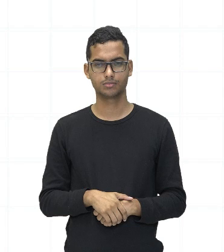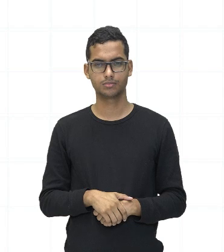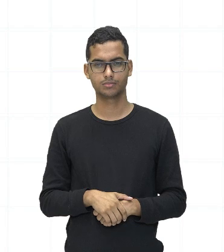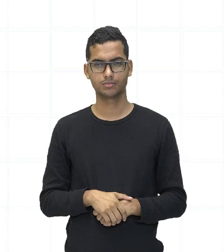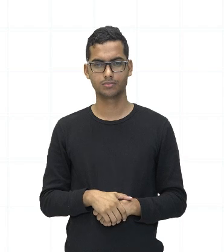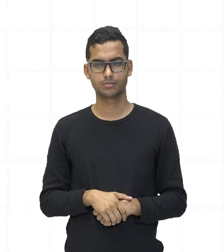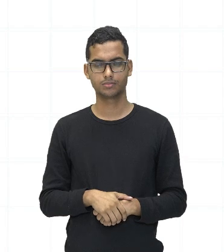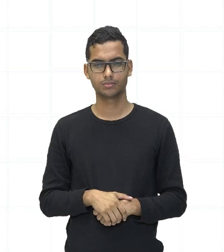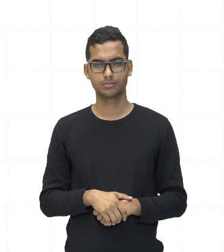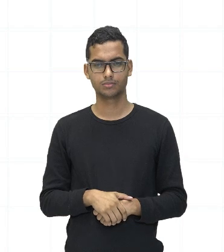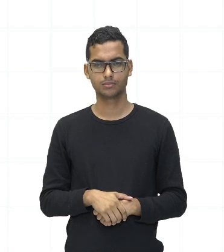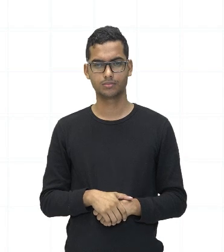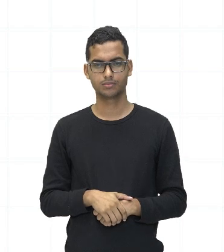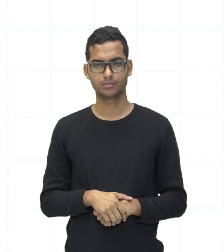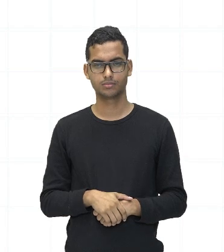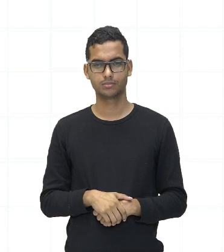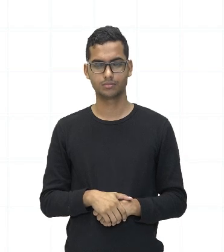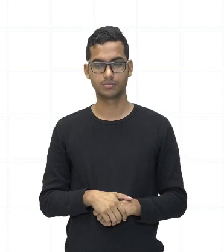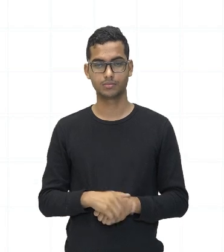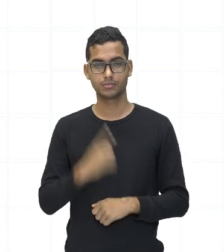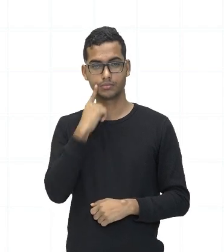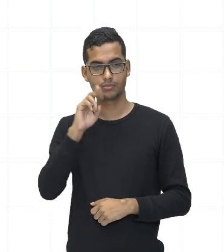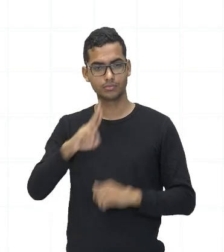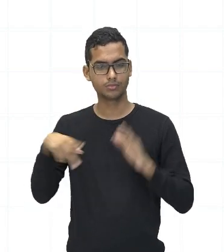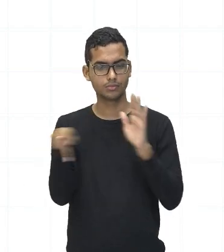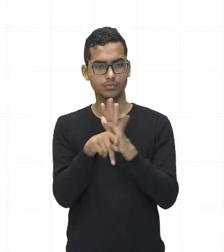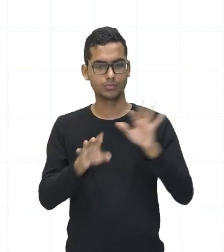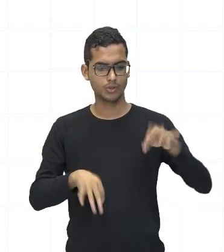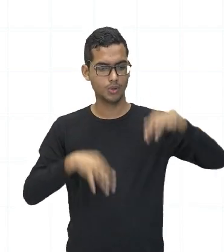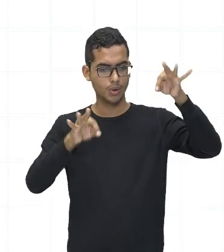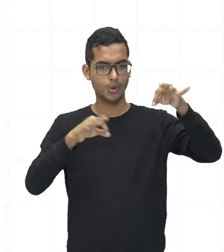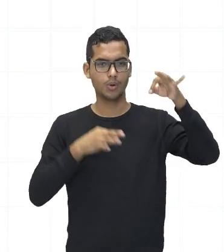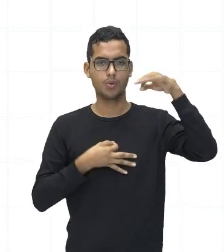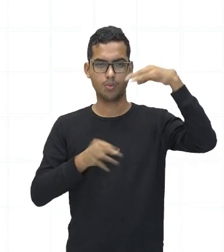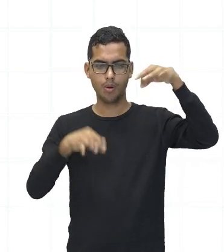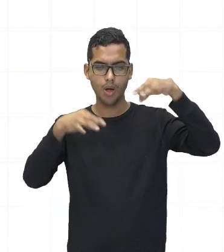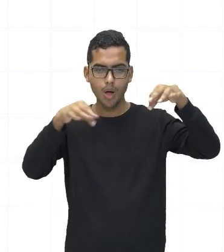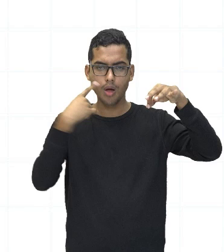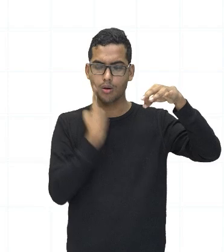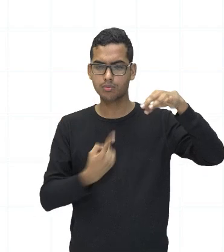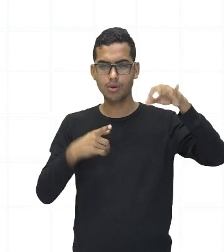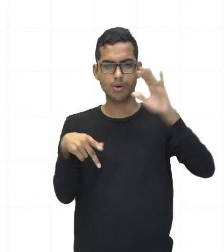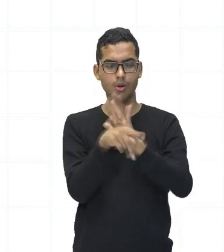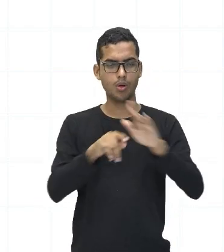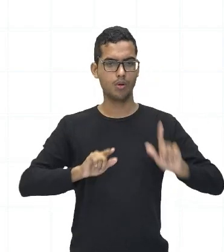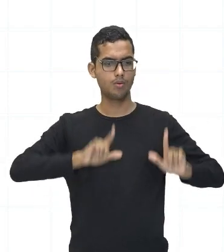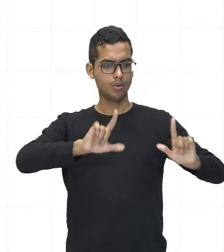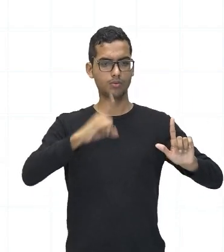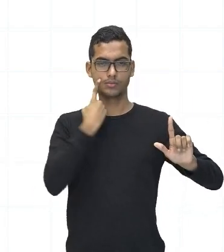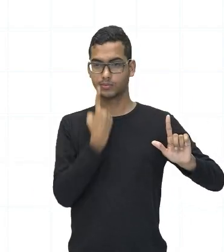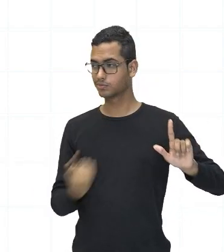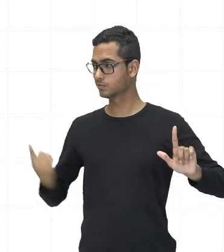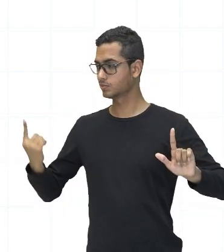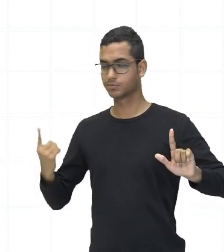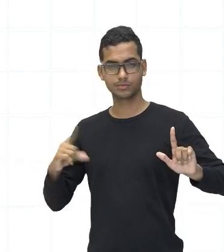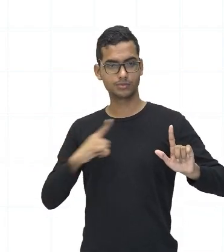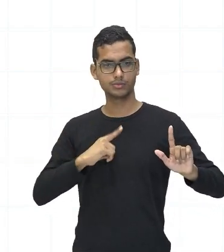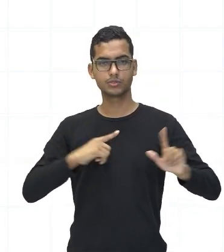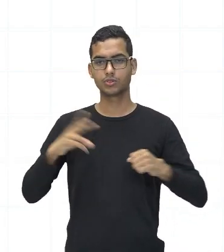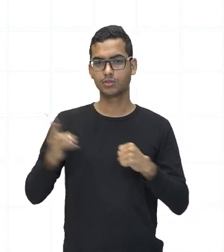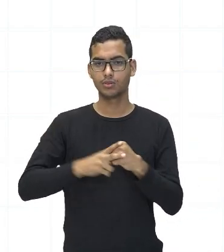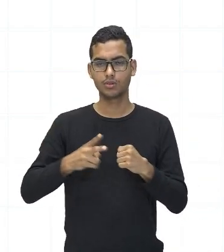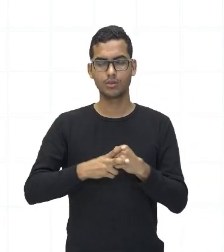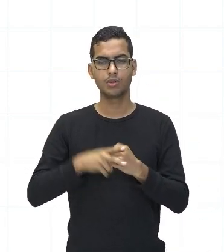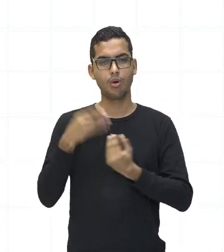verbal aqui utilizada nesse nosso cartaz, né? Nós temos falado sempre que na campanha publicitária se tem o verbo do modo